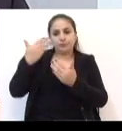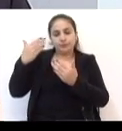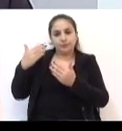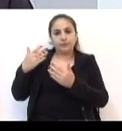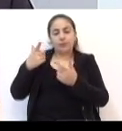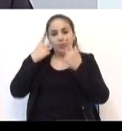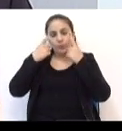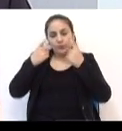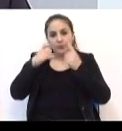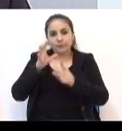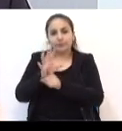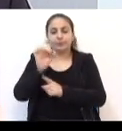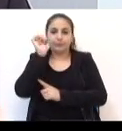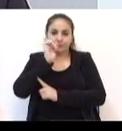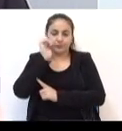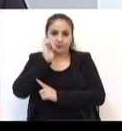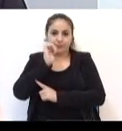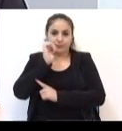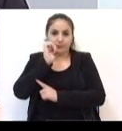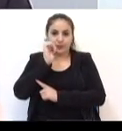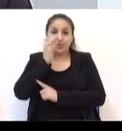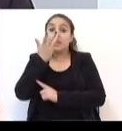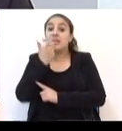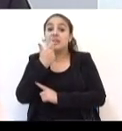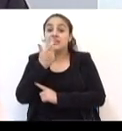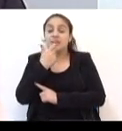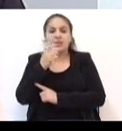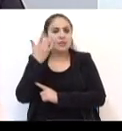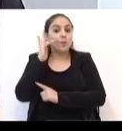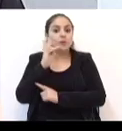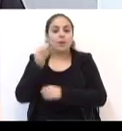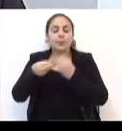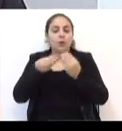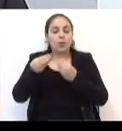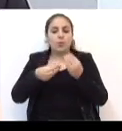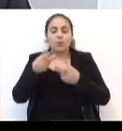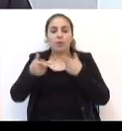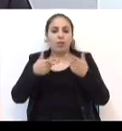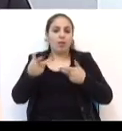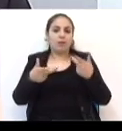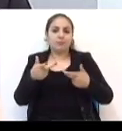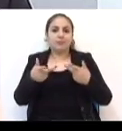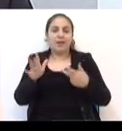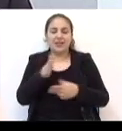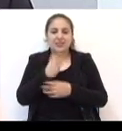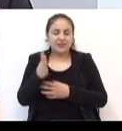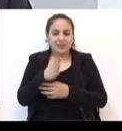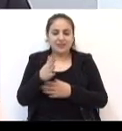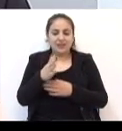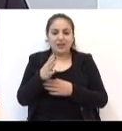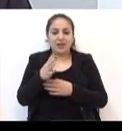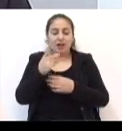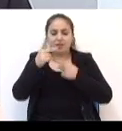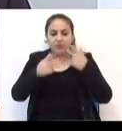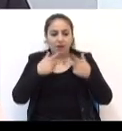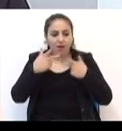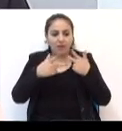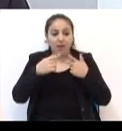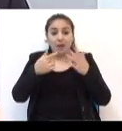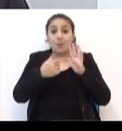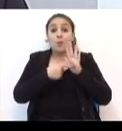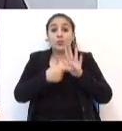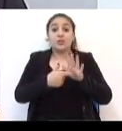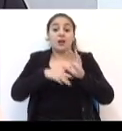violência contra essa criança, que ela não sabe nem sequer expressar aquilo, né? Muitas vezes a expressão dela é isso,